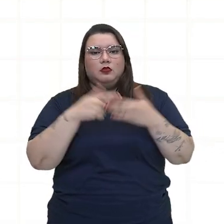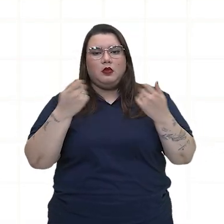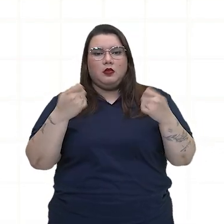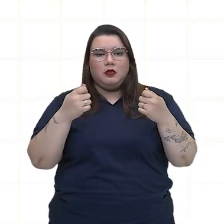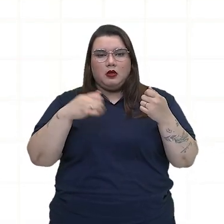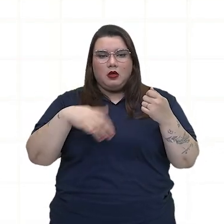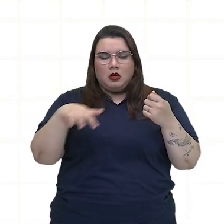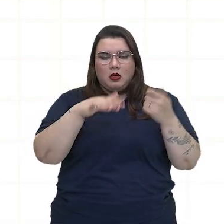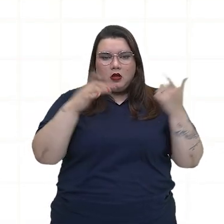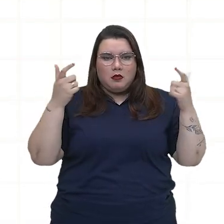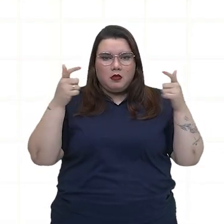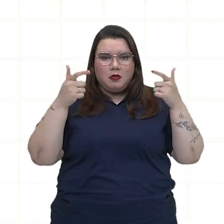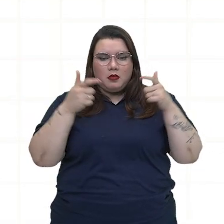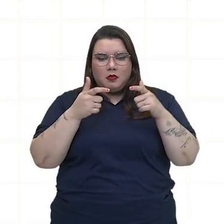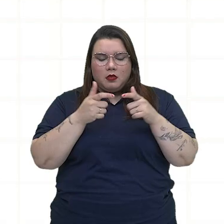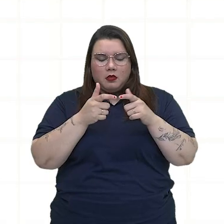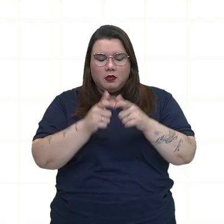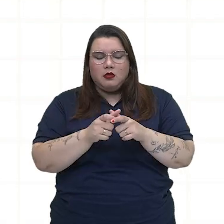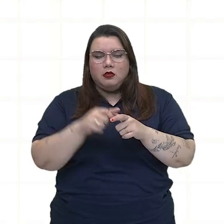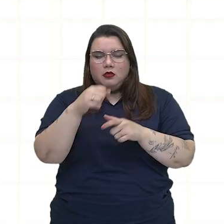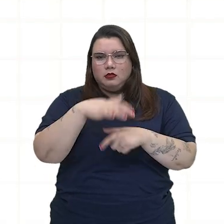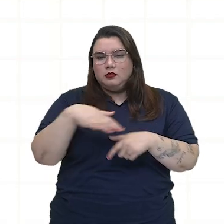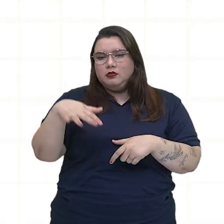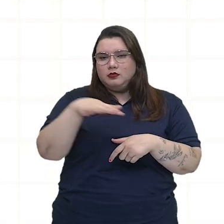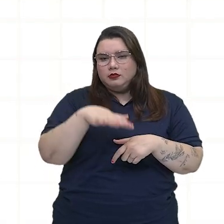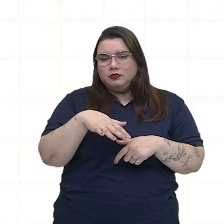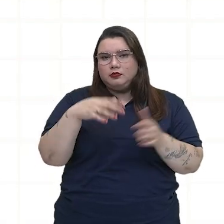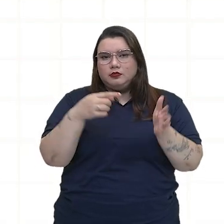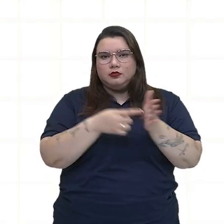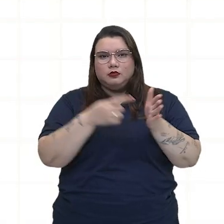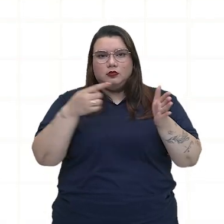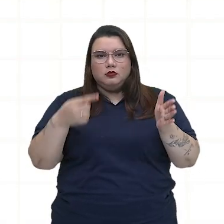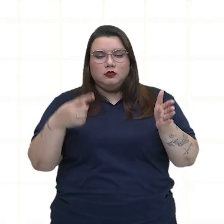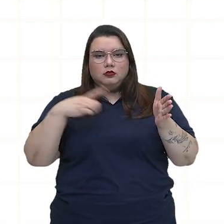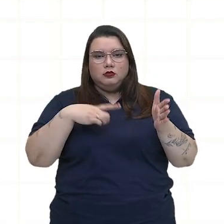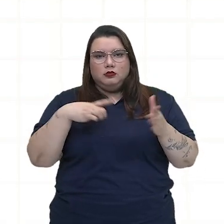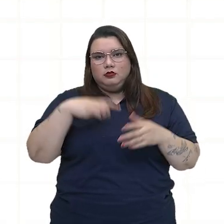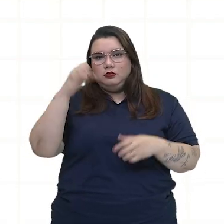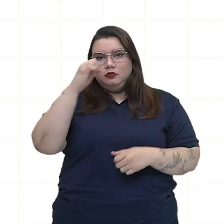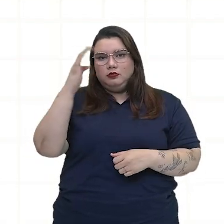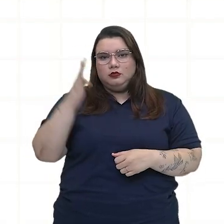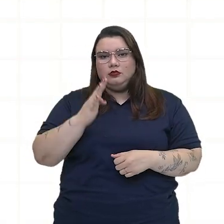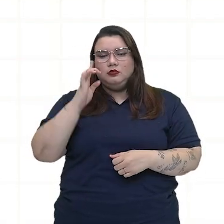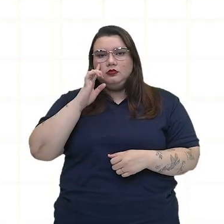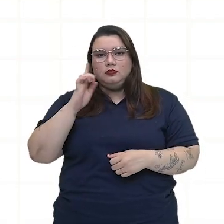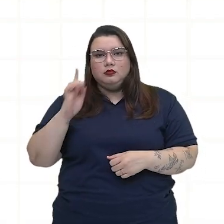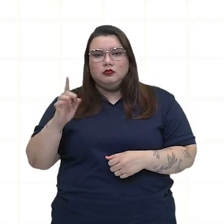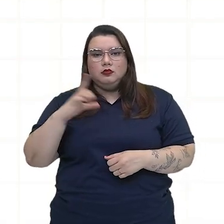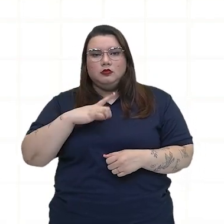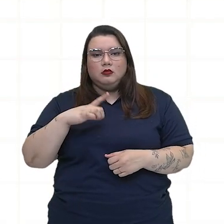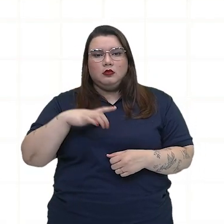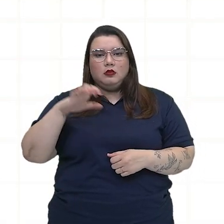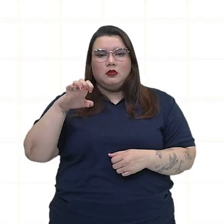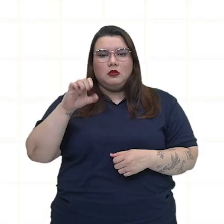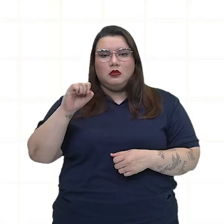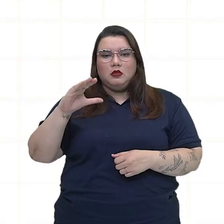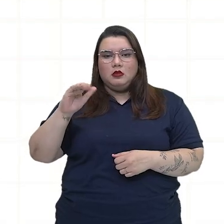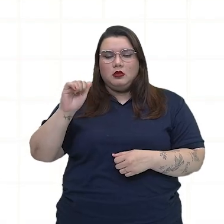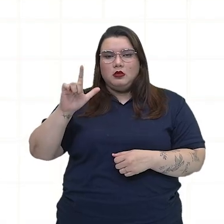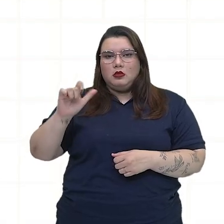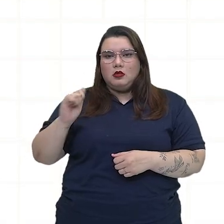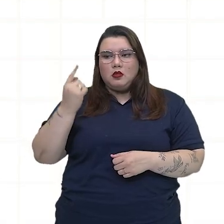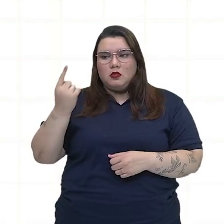redução das áreas, a redução desse espaço. Nesse primeiro mapa onde está o Brasil, eu tenho uma escala que diz